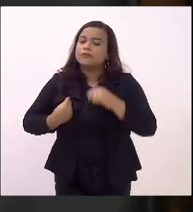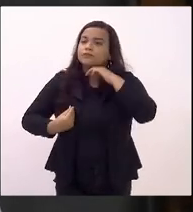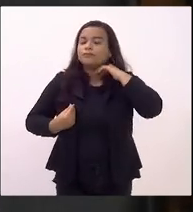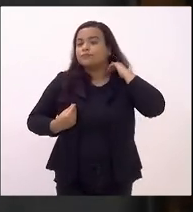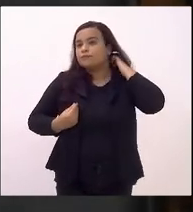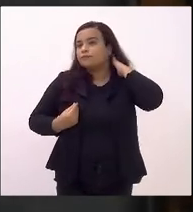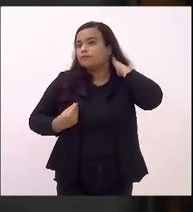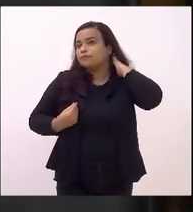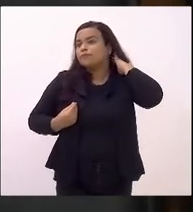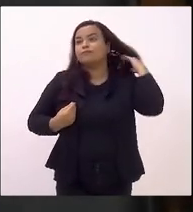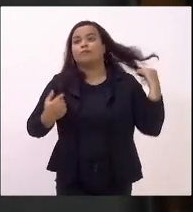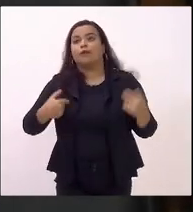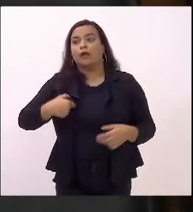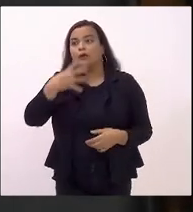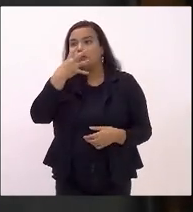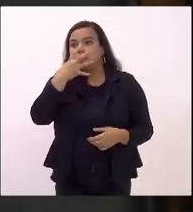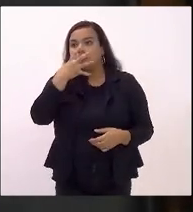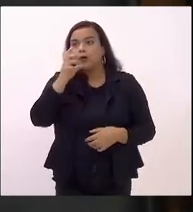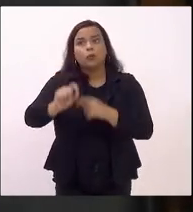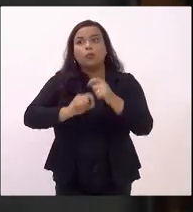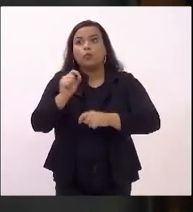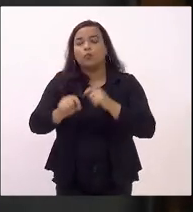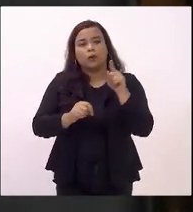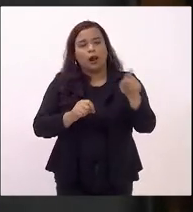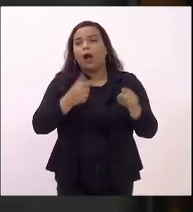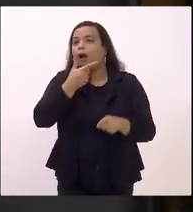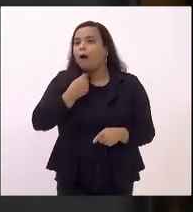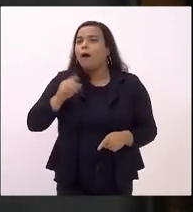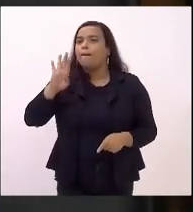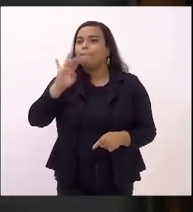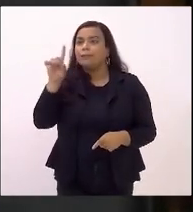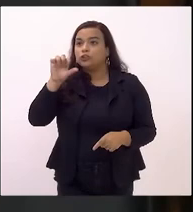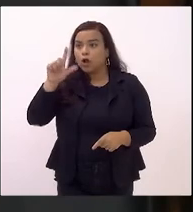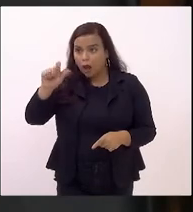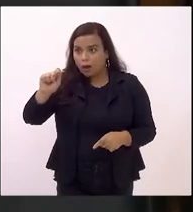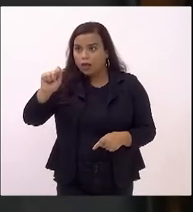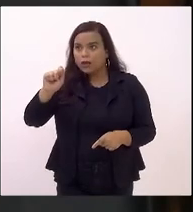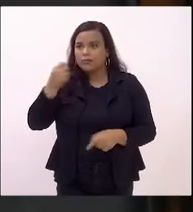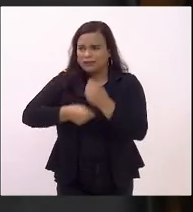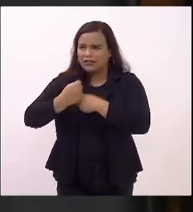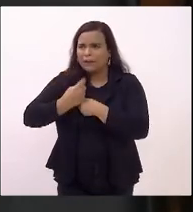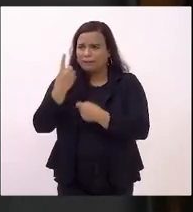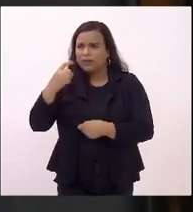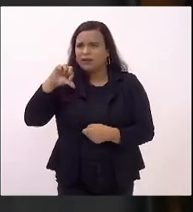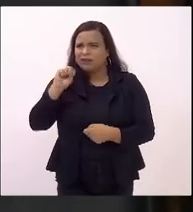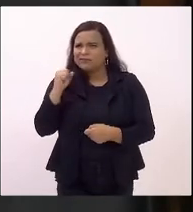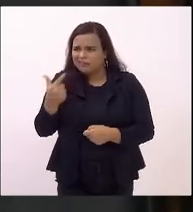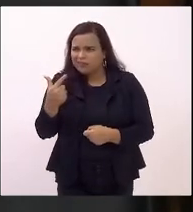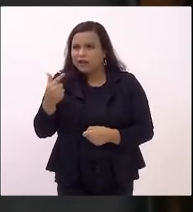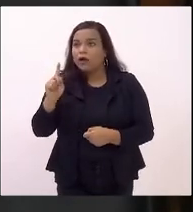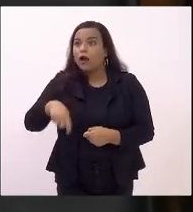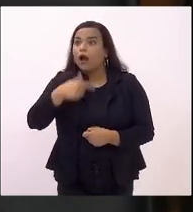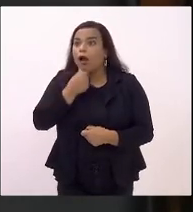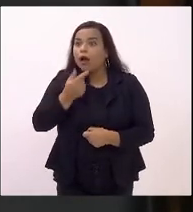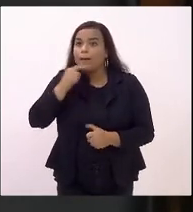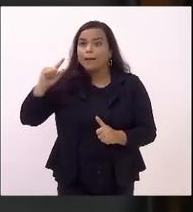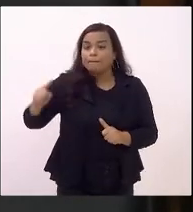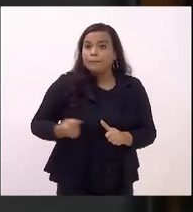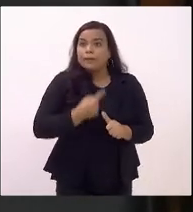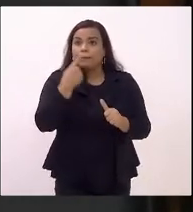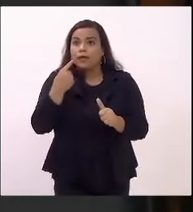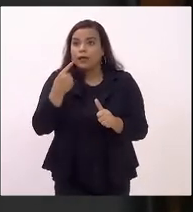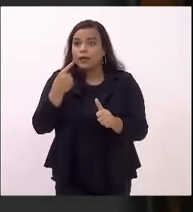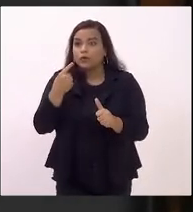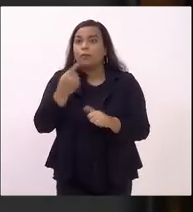Mas por que, que me encantou o Brizola naquele momento? O Brizola, em 82, foi o primeiro homem negro, o primeiro